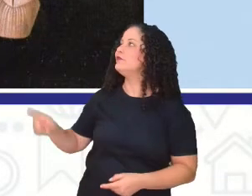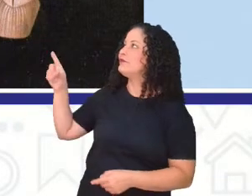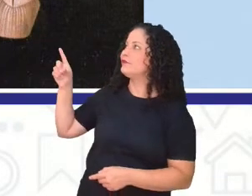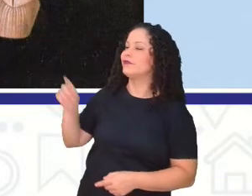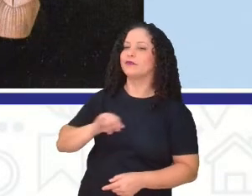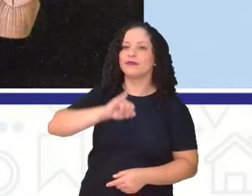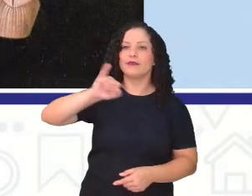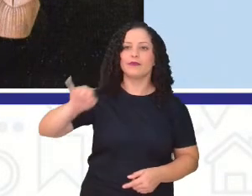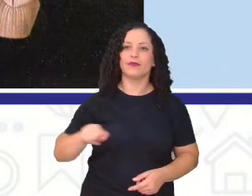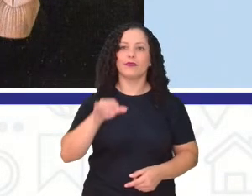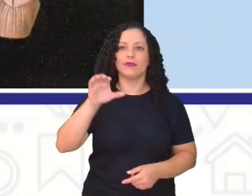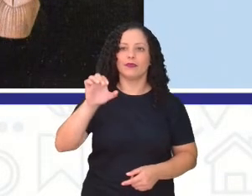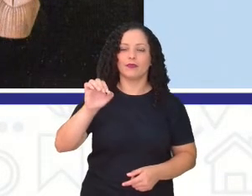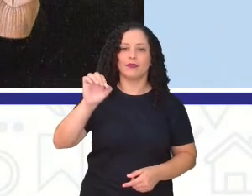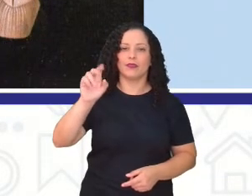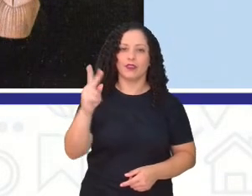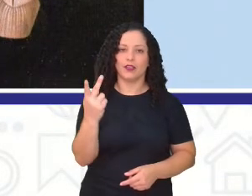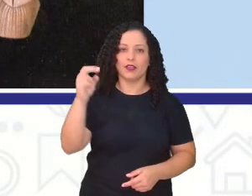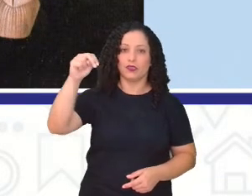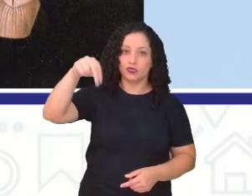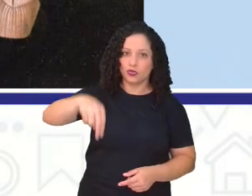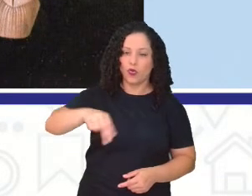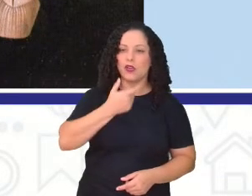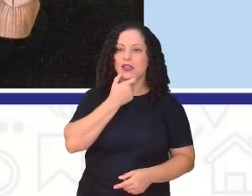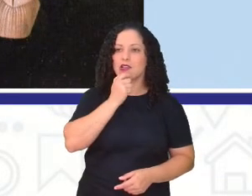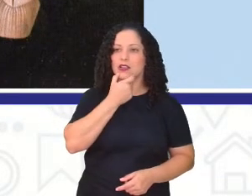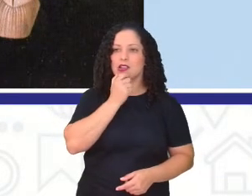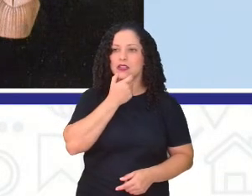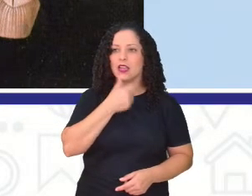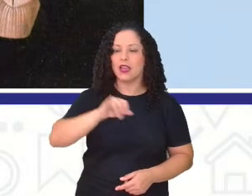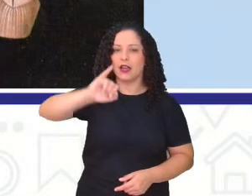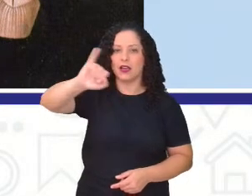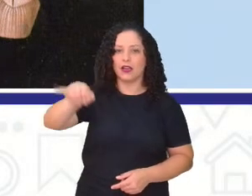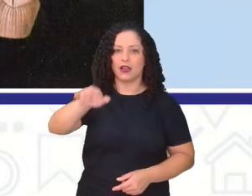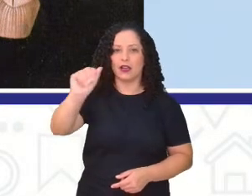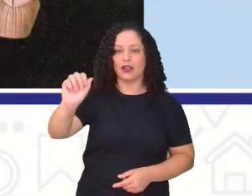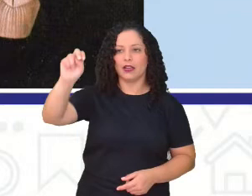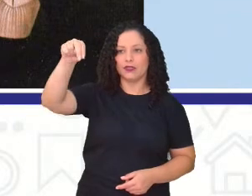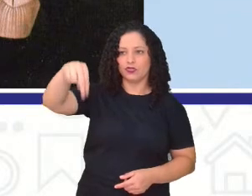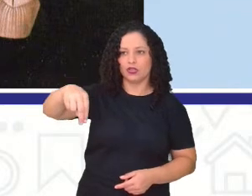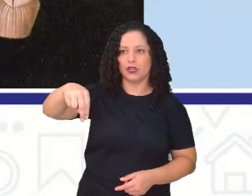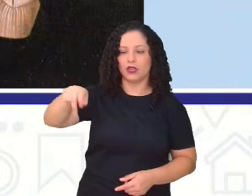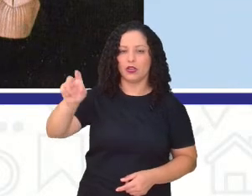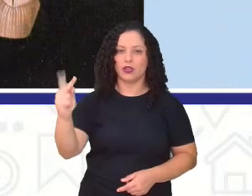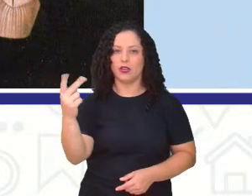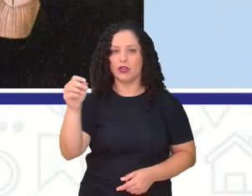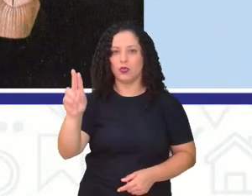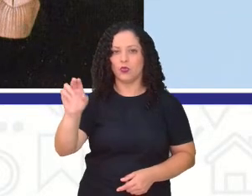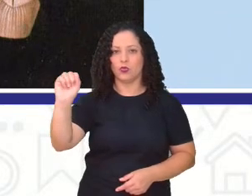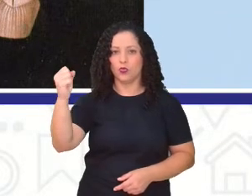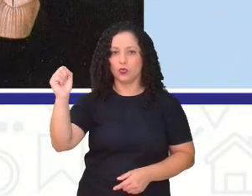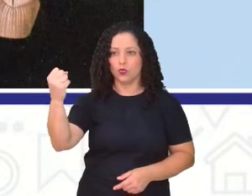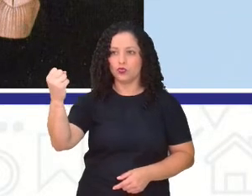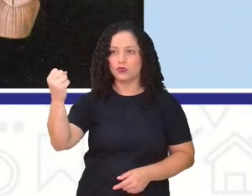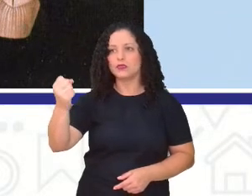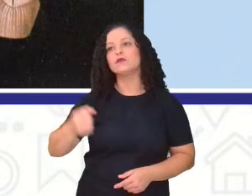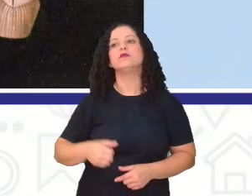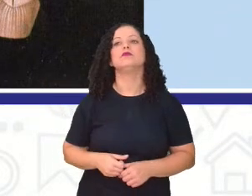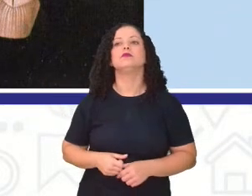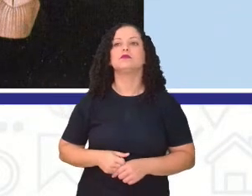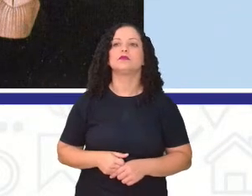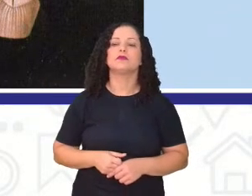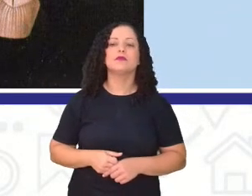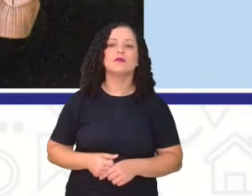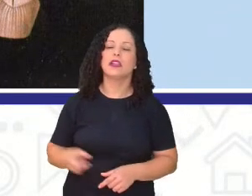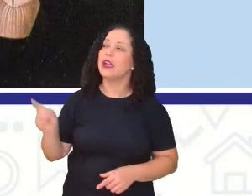Wycliffe na Inglaterra, né, e o Jan Hus, né, da Tchecoslováquia. Esses camaradas aqui, eles foram alguns